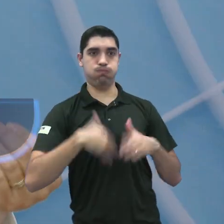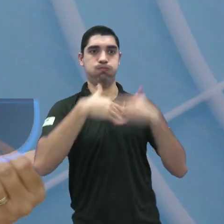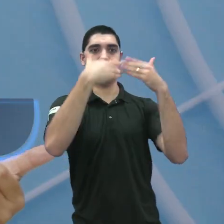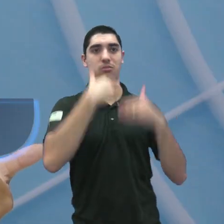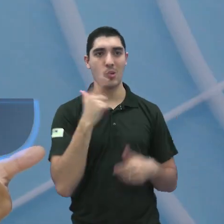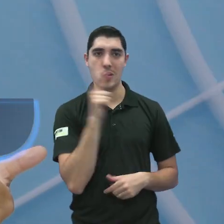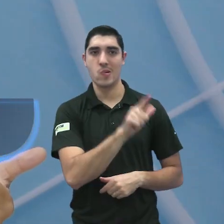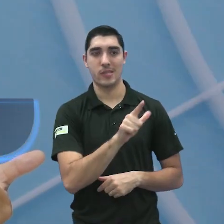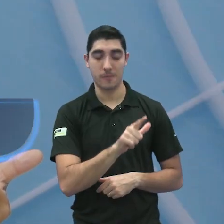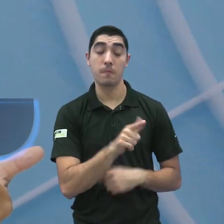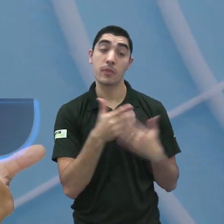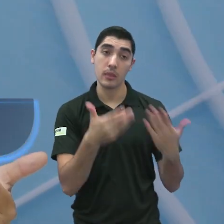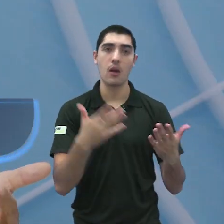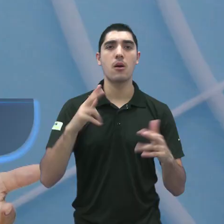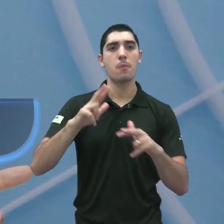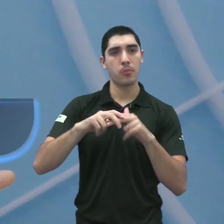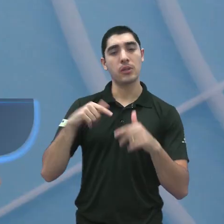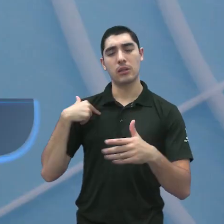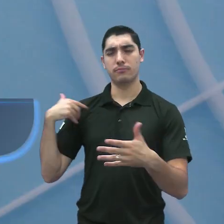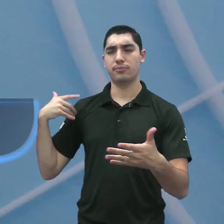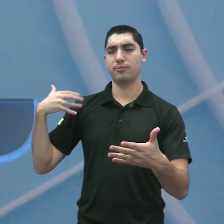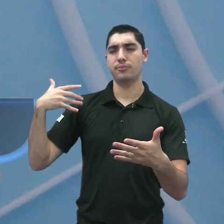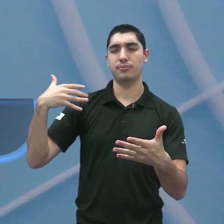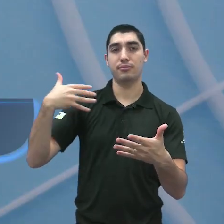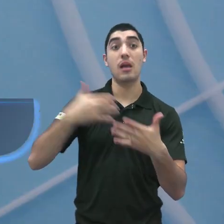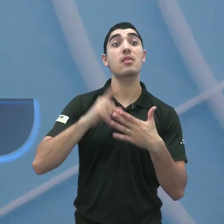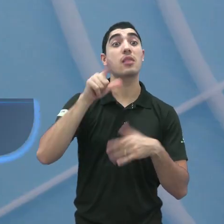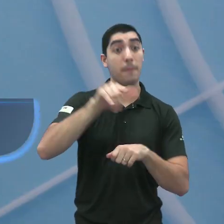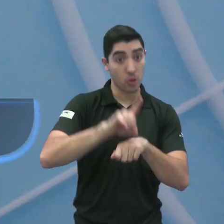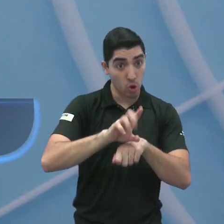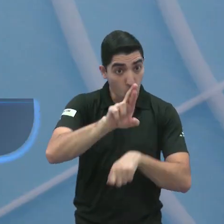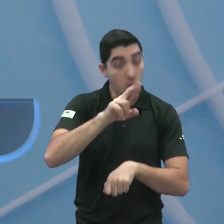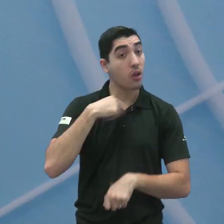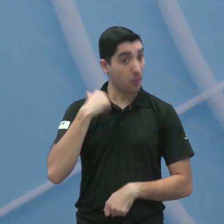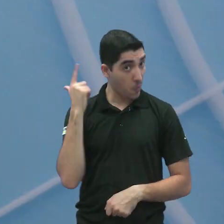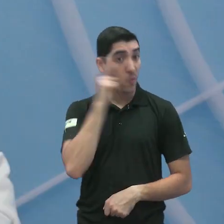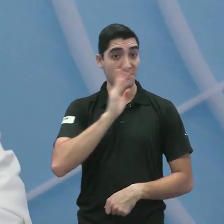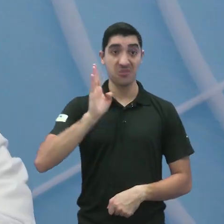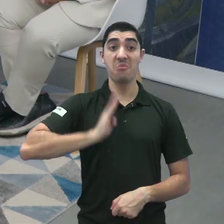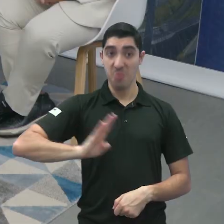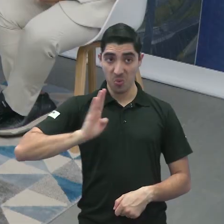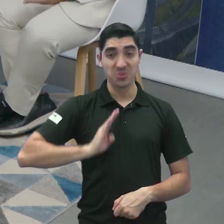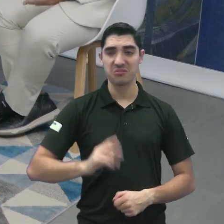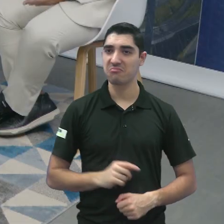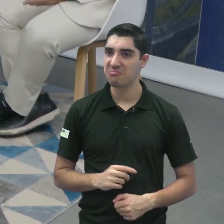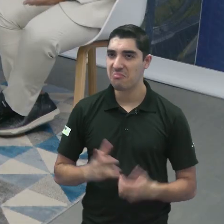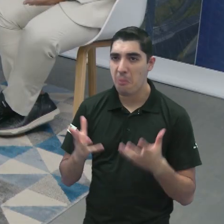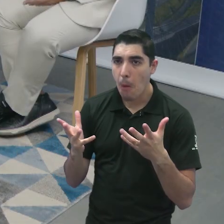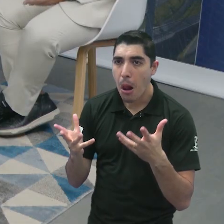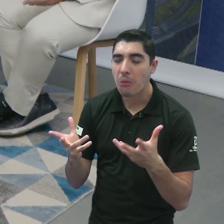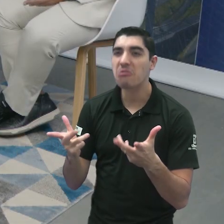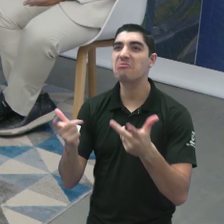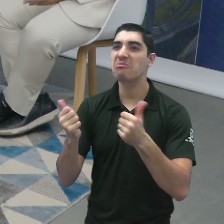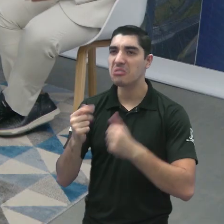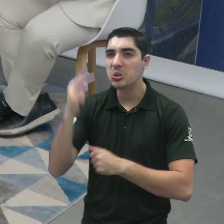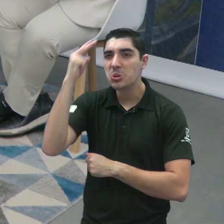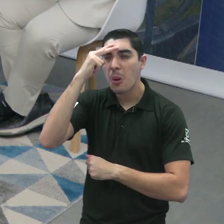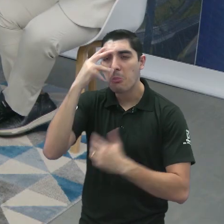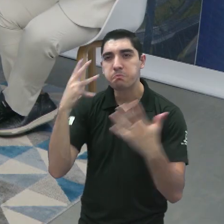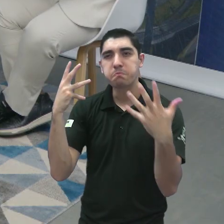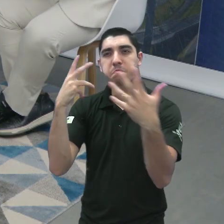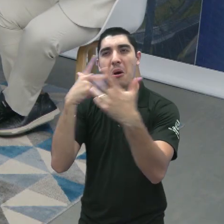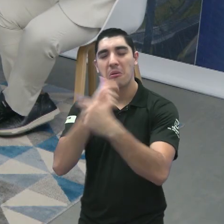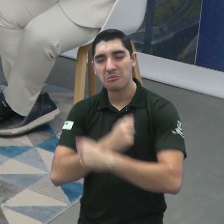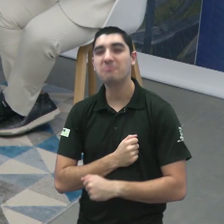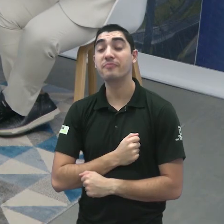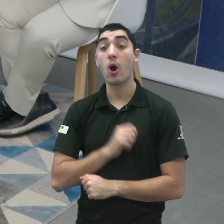toda a minha carreira, até o pós-doc, eu fiz com bolsas de estudo. Maravilha, sensacional, que história bacana, né? Olha só, o papo